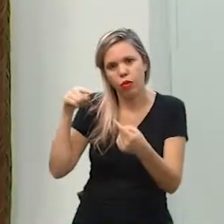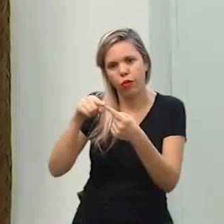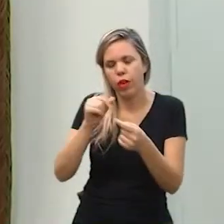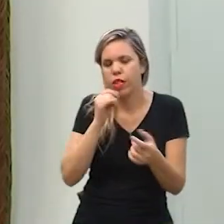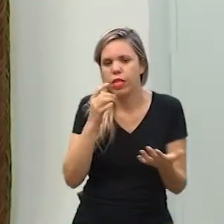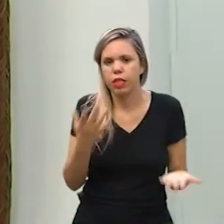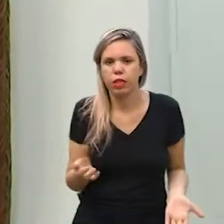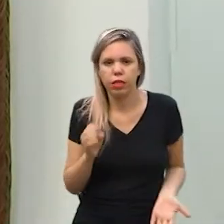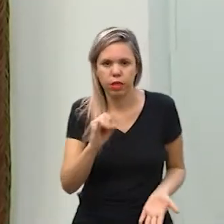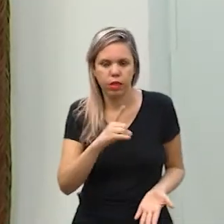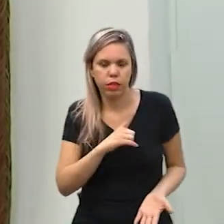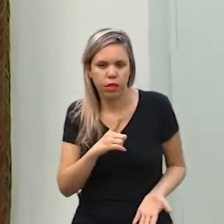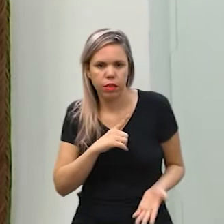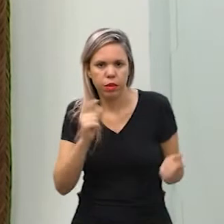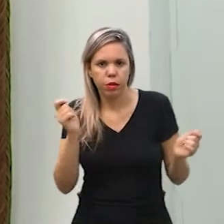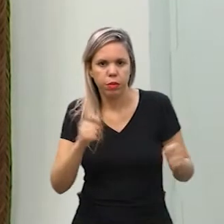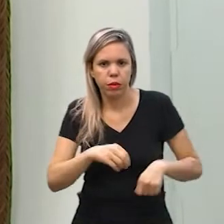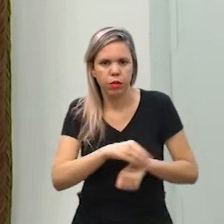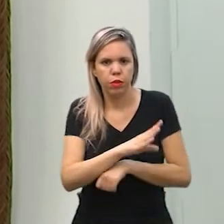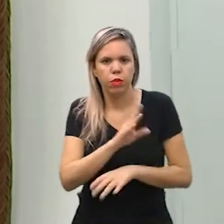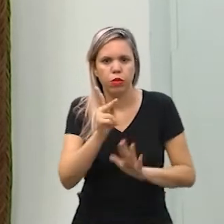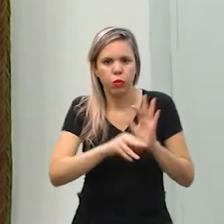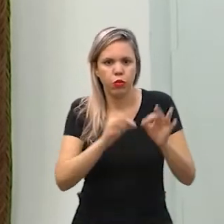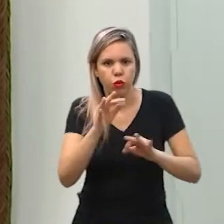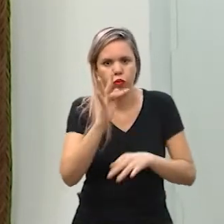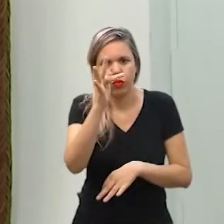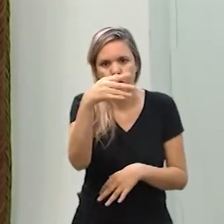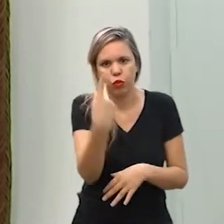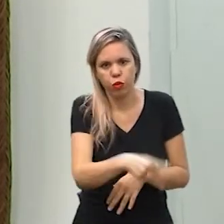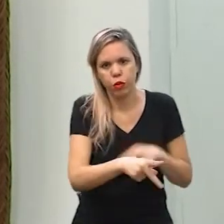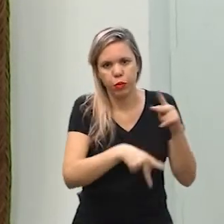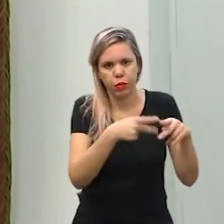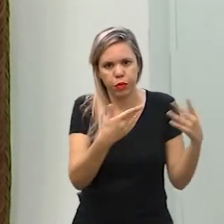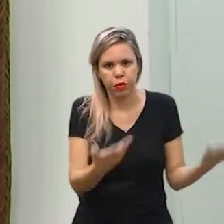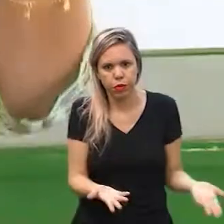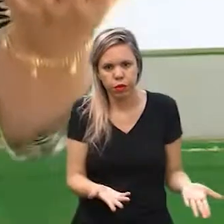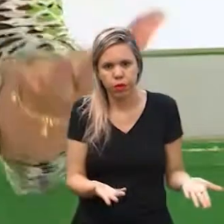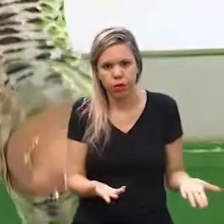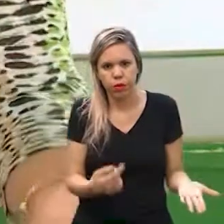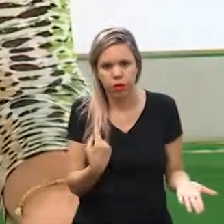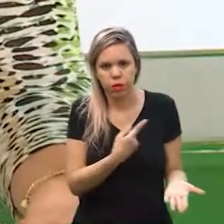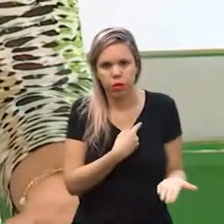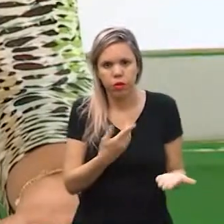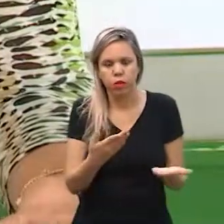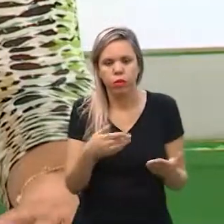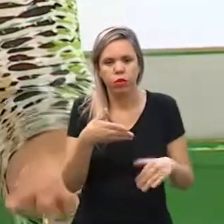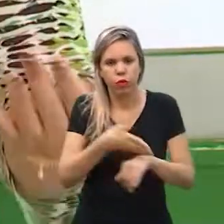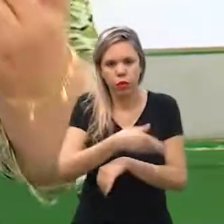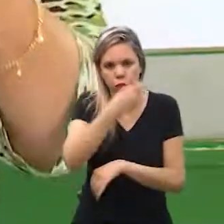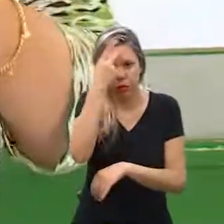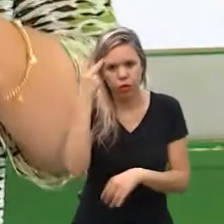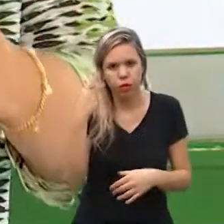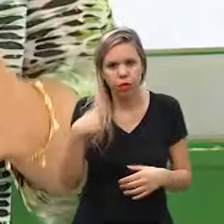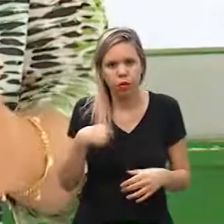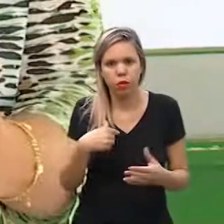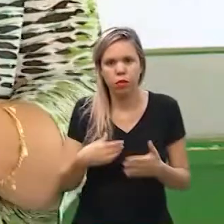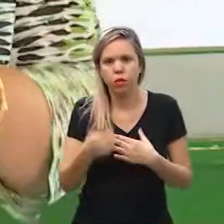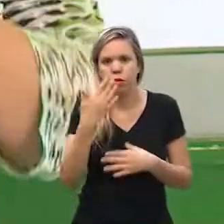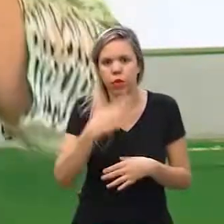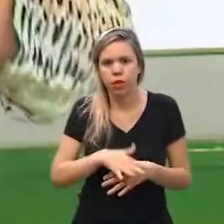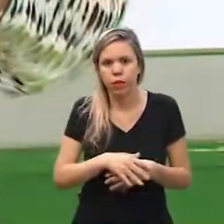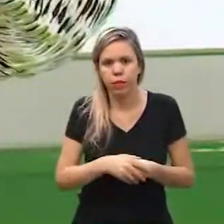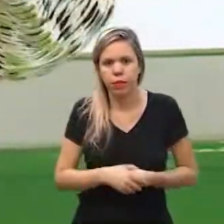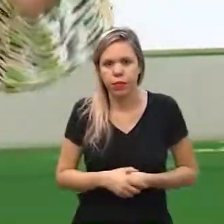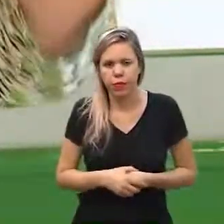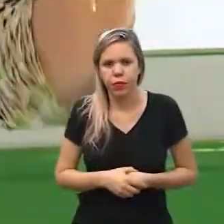sentido se ele puder projetar um futuro para as pessoas. Então, quando nós recebemos um visitante, seja uma